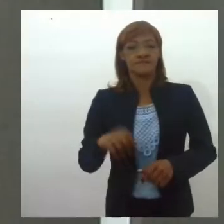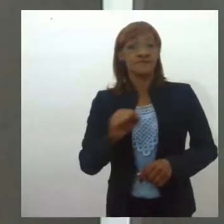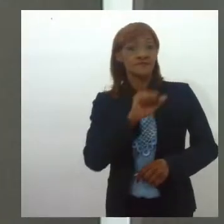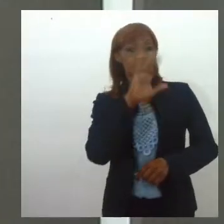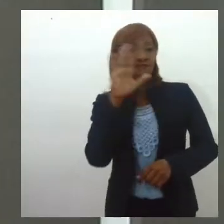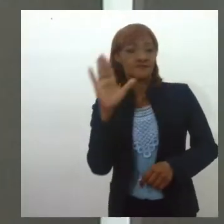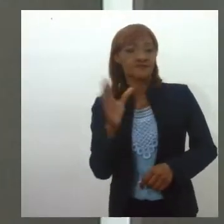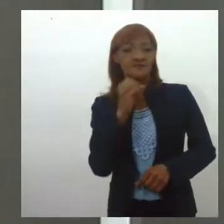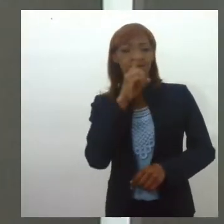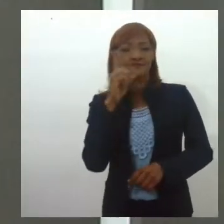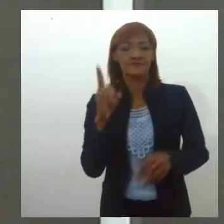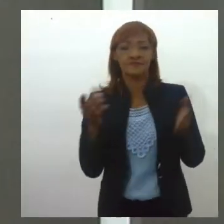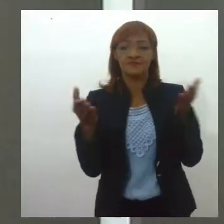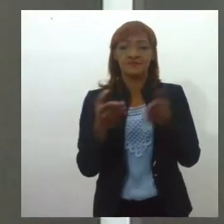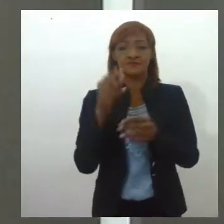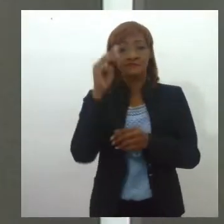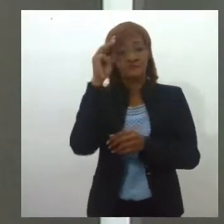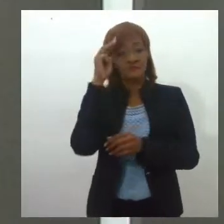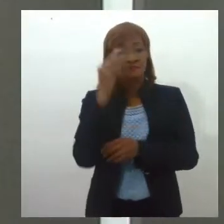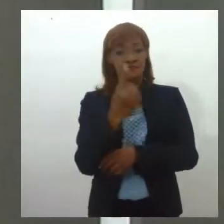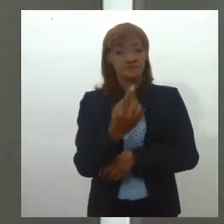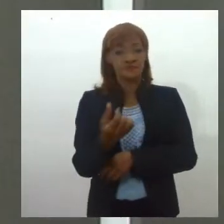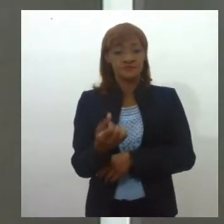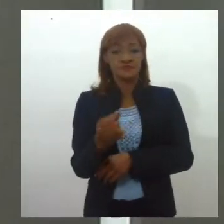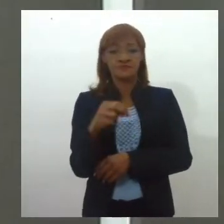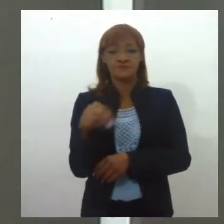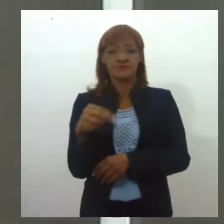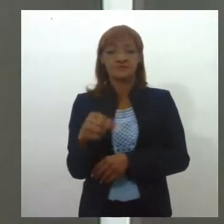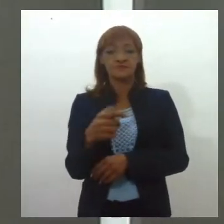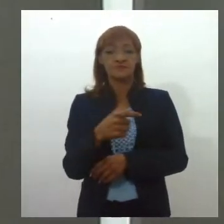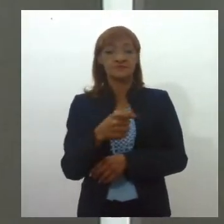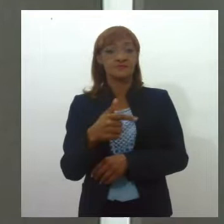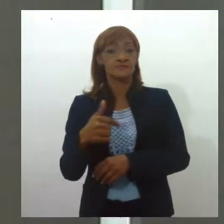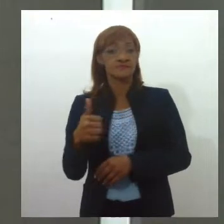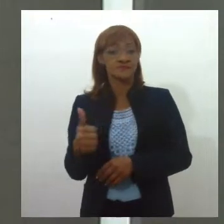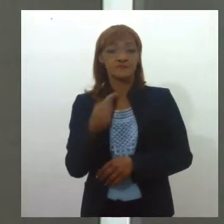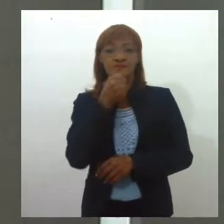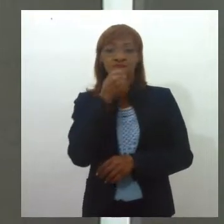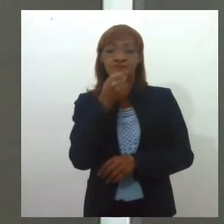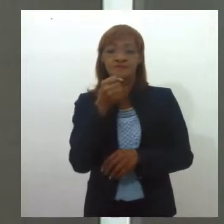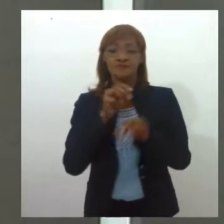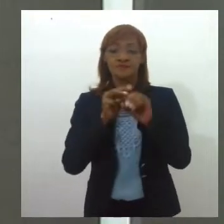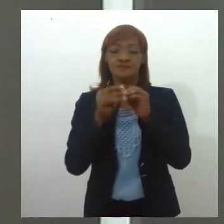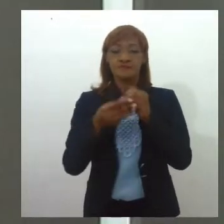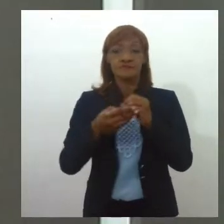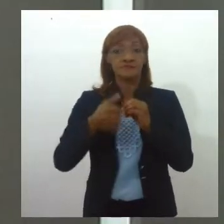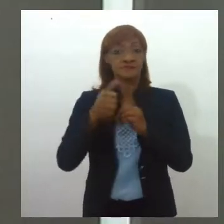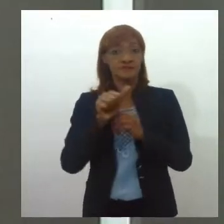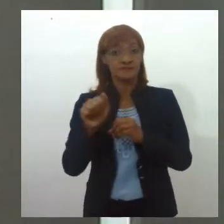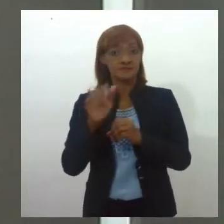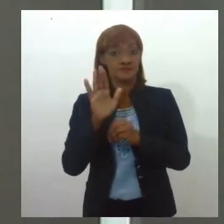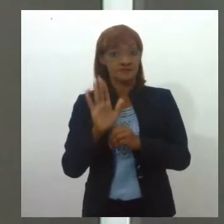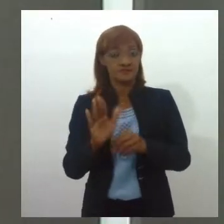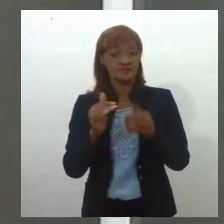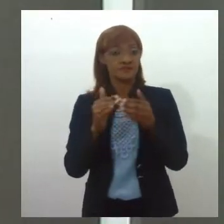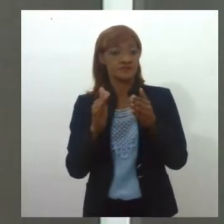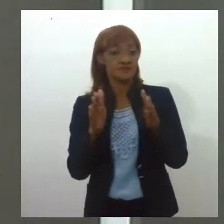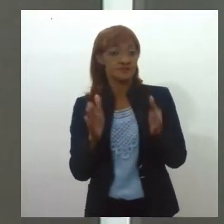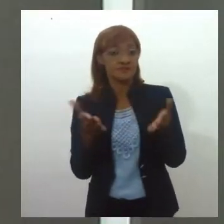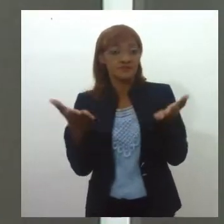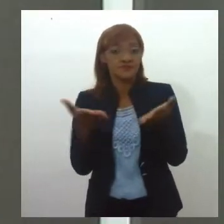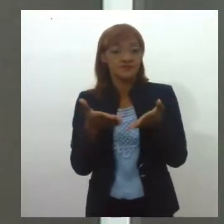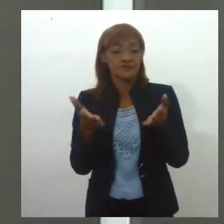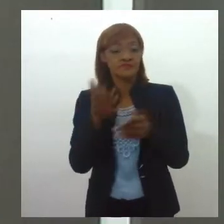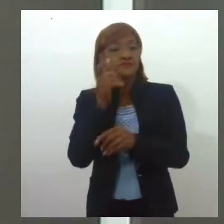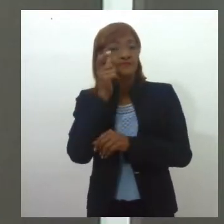Olá, bom dia. Terça-feira, 16 de novembro de 2021, Jornal da Lese, primeira edição está no ar e você vai ver os assuntos